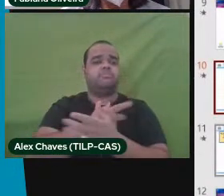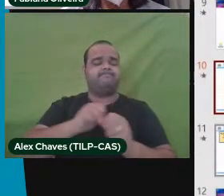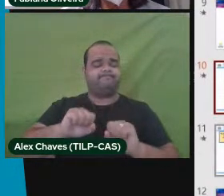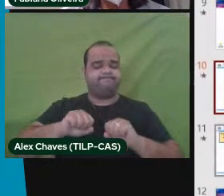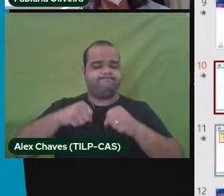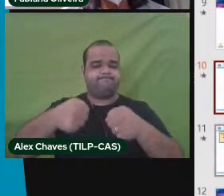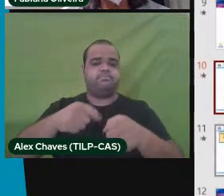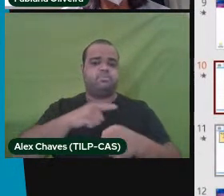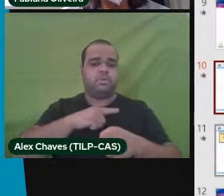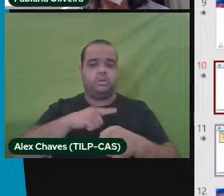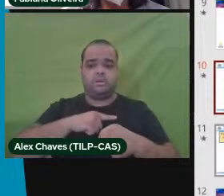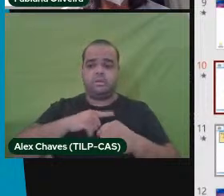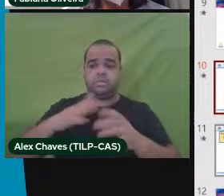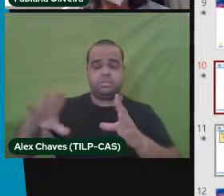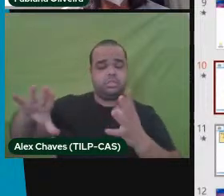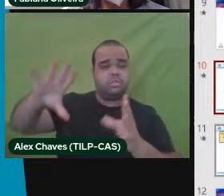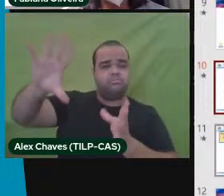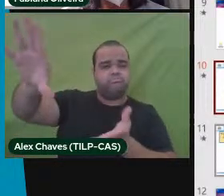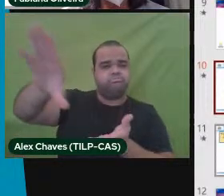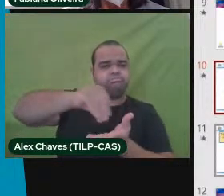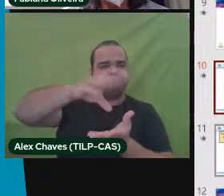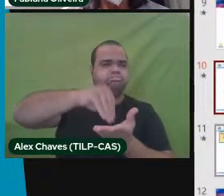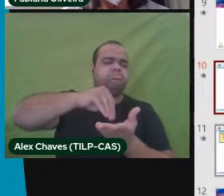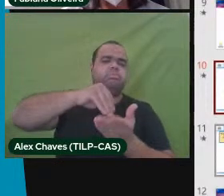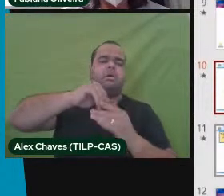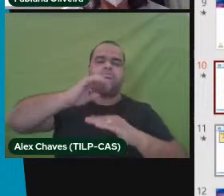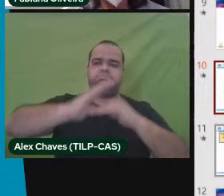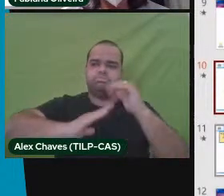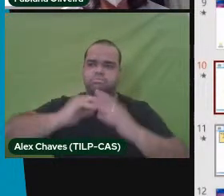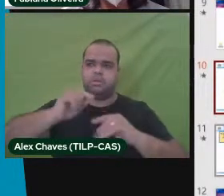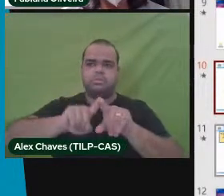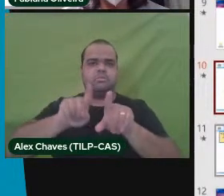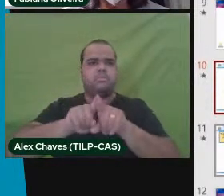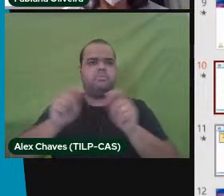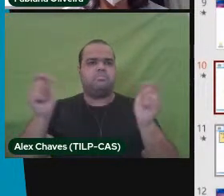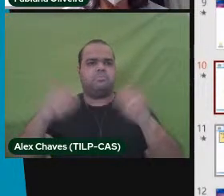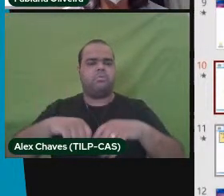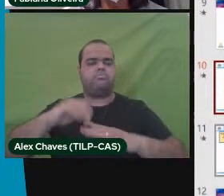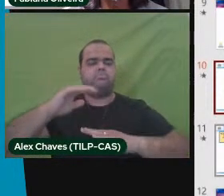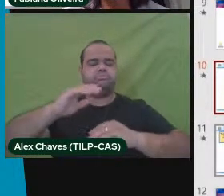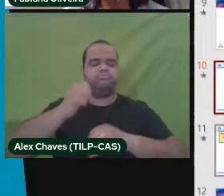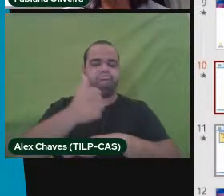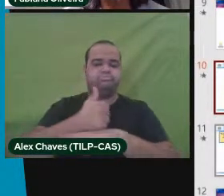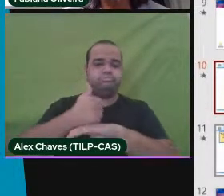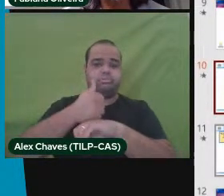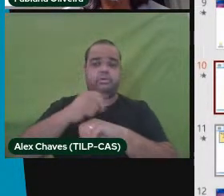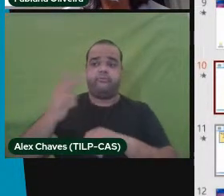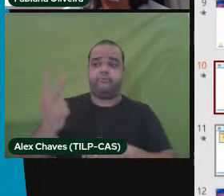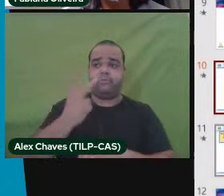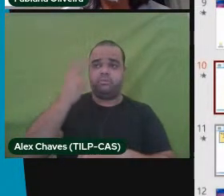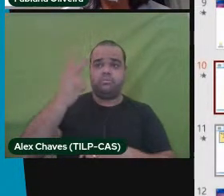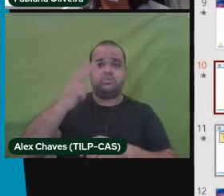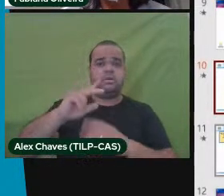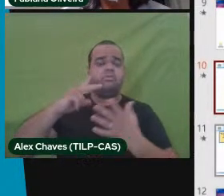Ela reúne habilidades e competências, valores, atitudes e ética.